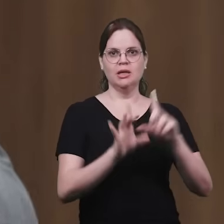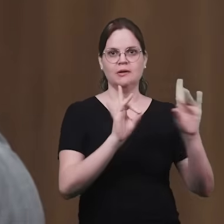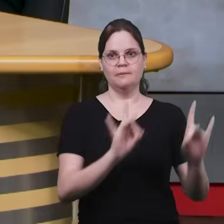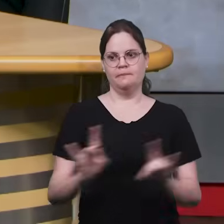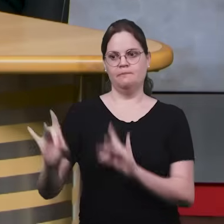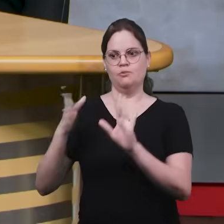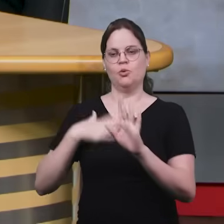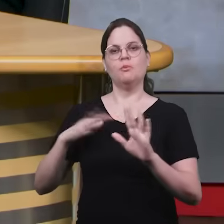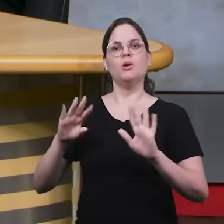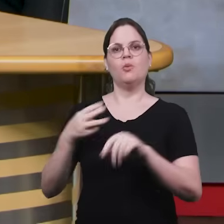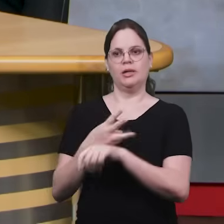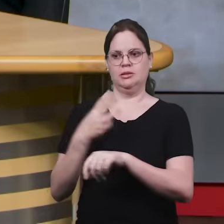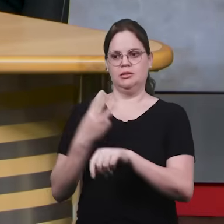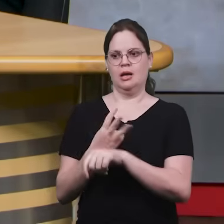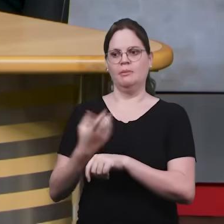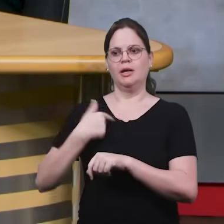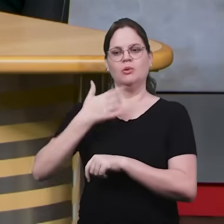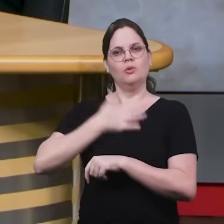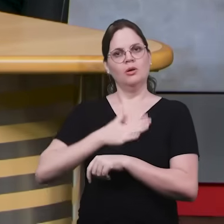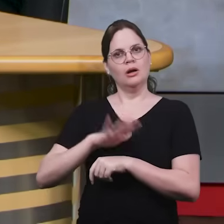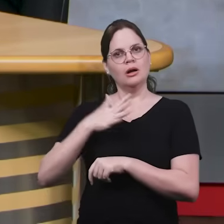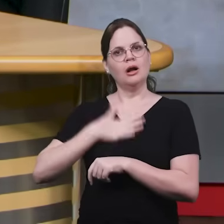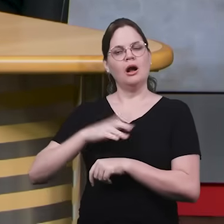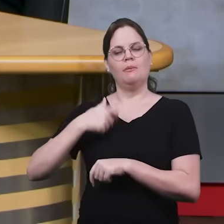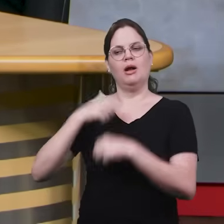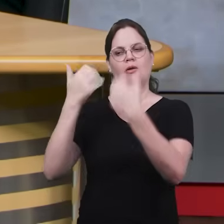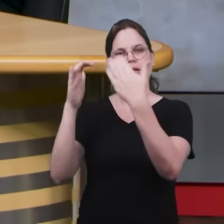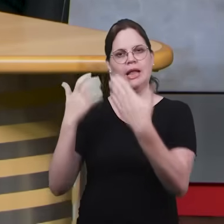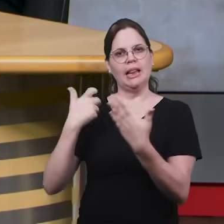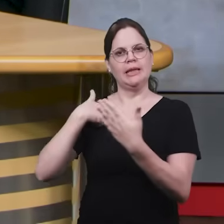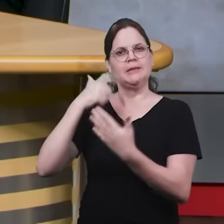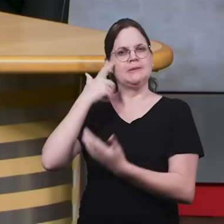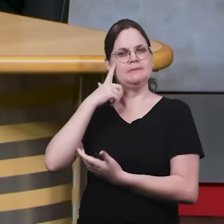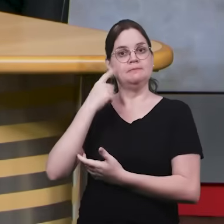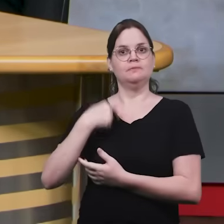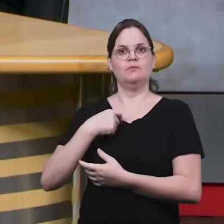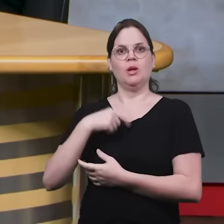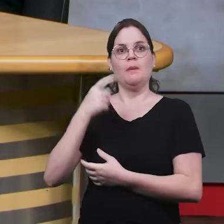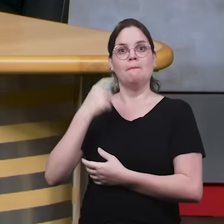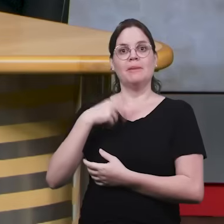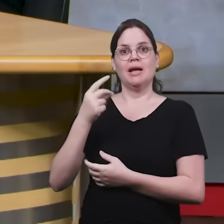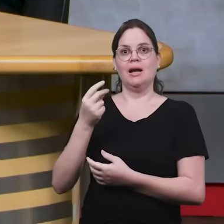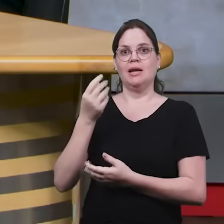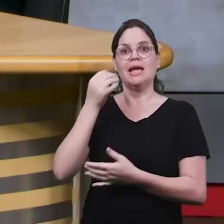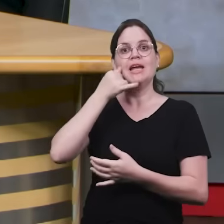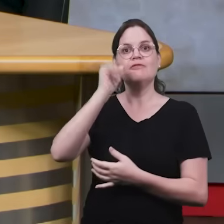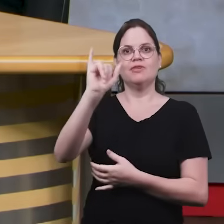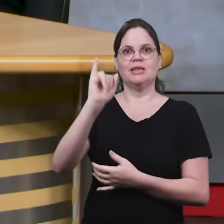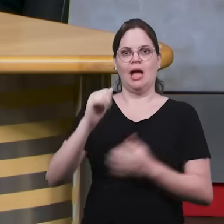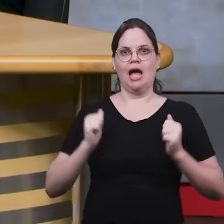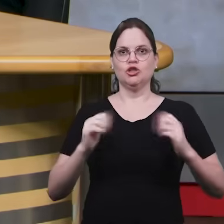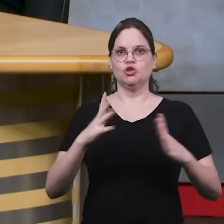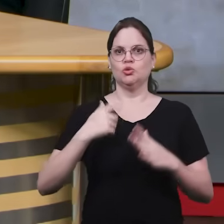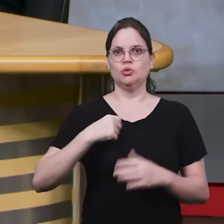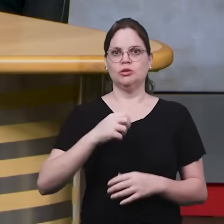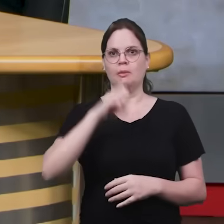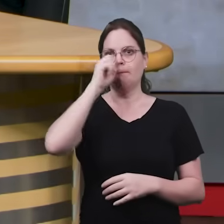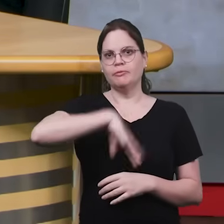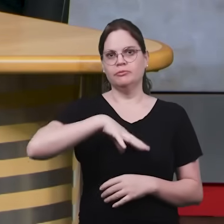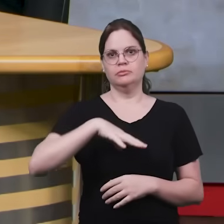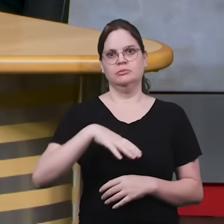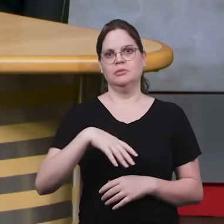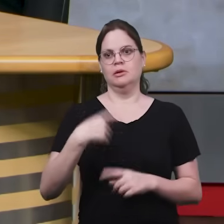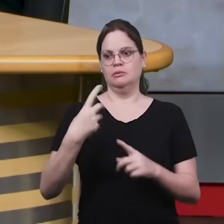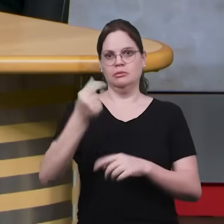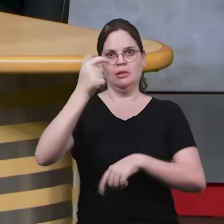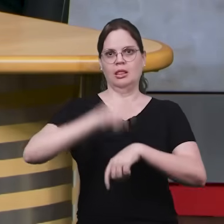Com calma, depois eu avalio de maneira mais racional. É isso mesmo que eu quero. Fugir dos gatilhos. Tá? Porque os gatilhos, se